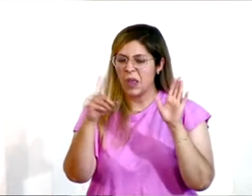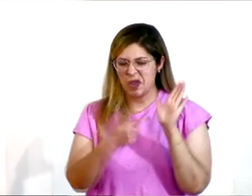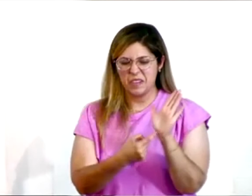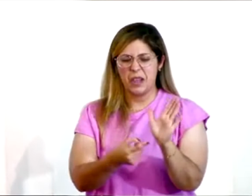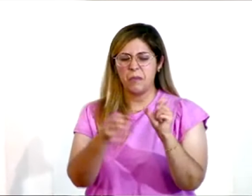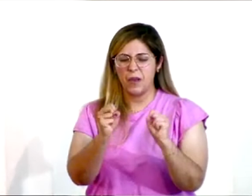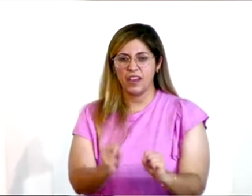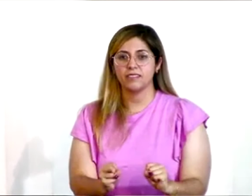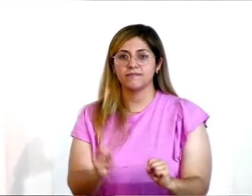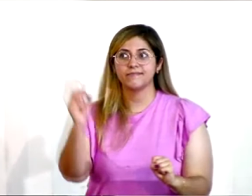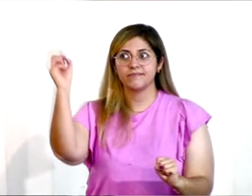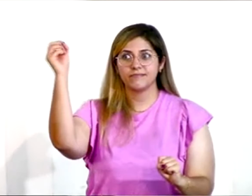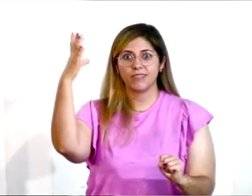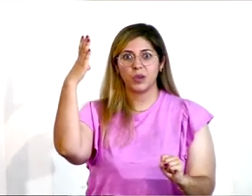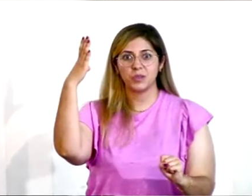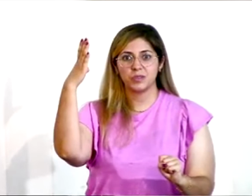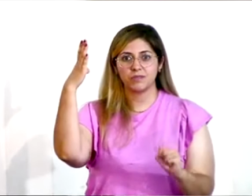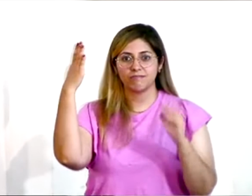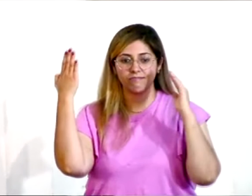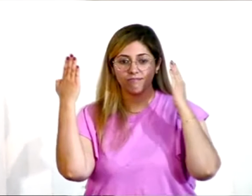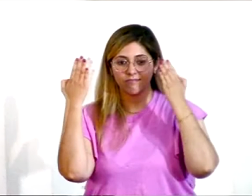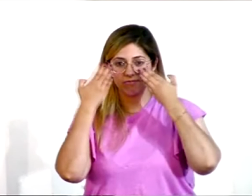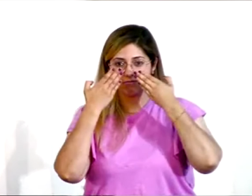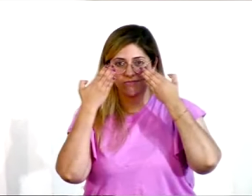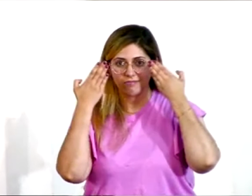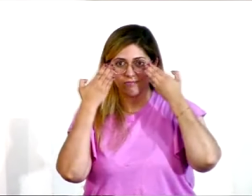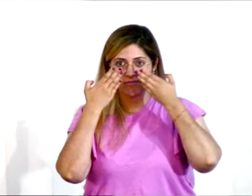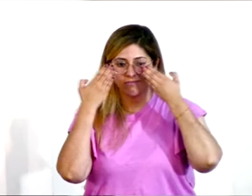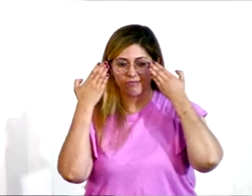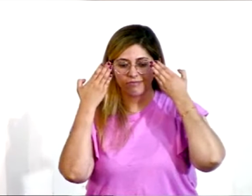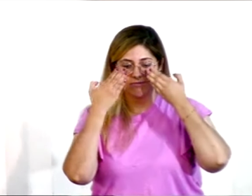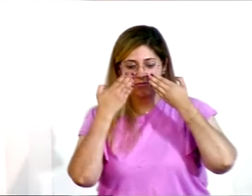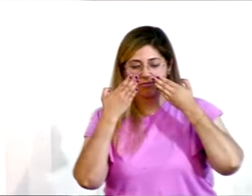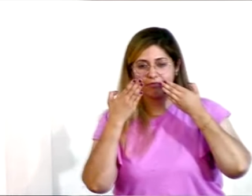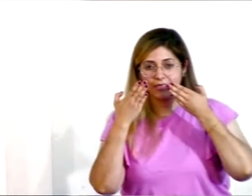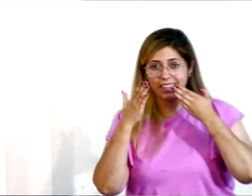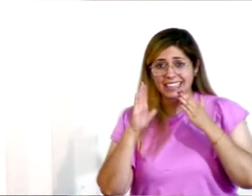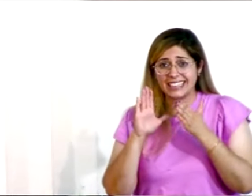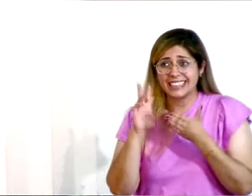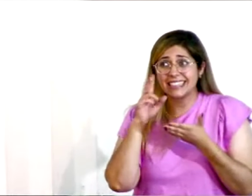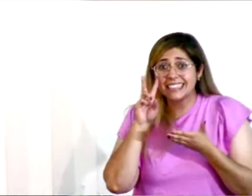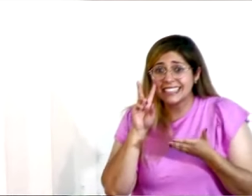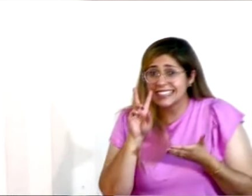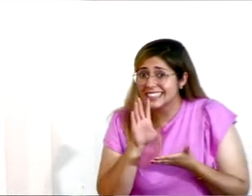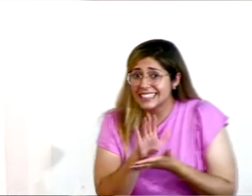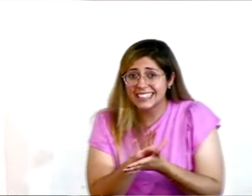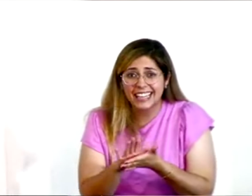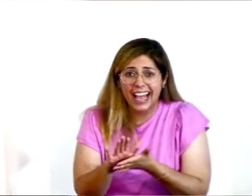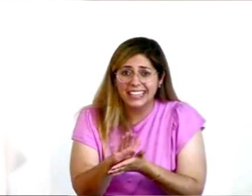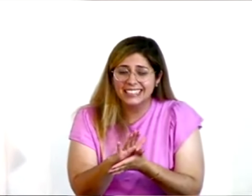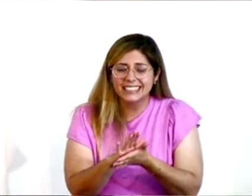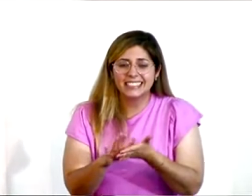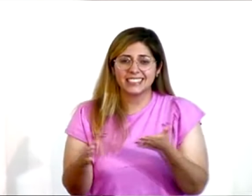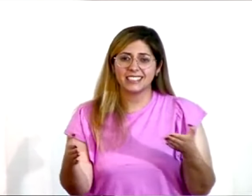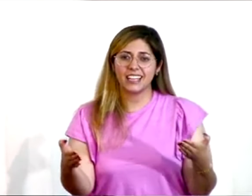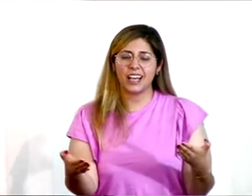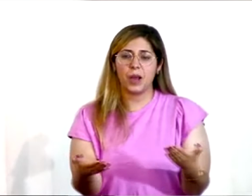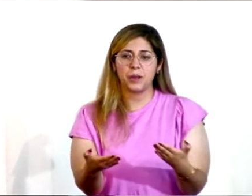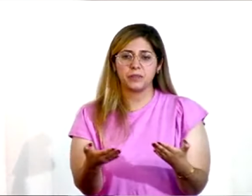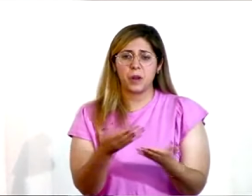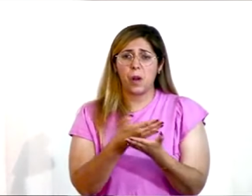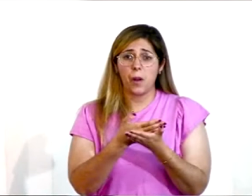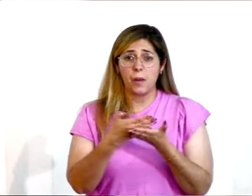luz diminuísse Saulo para um outro estágio. A partir dessa